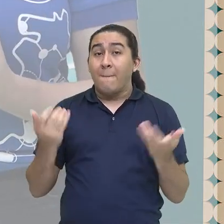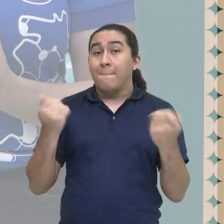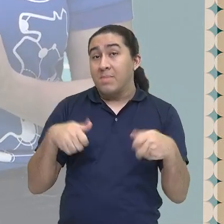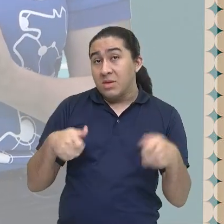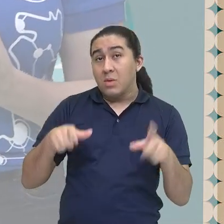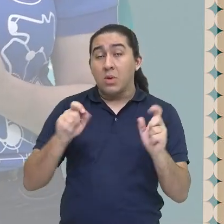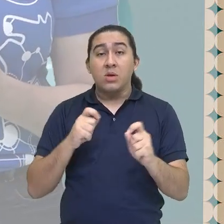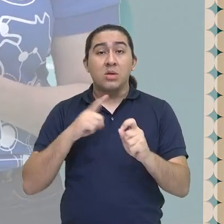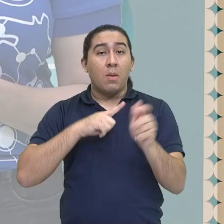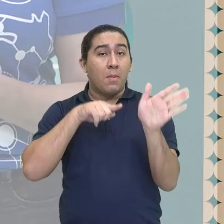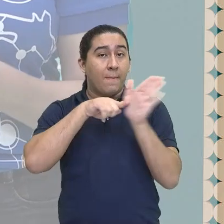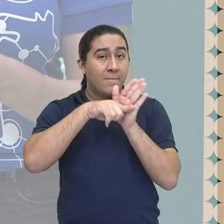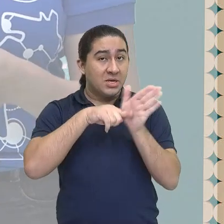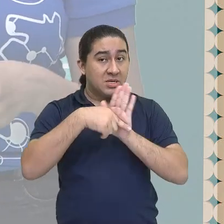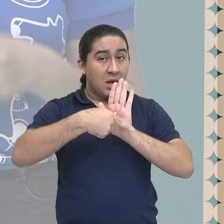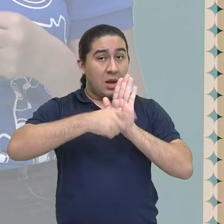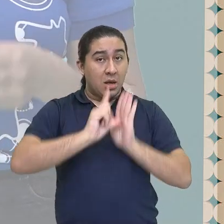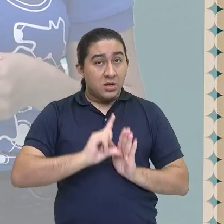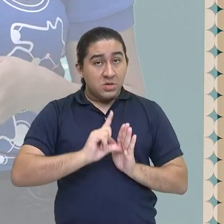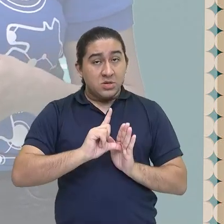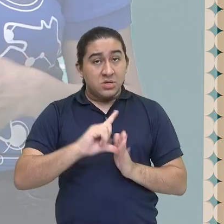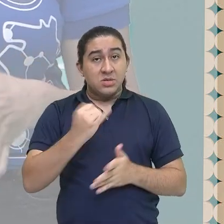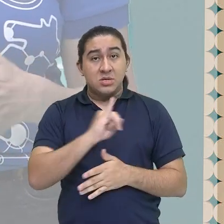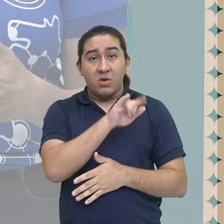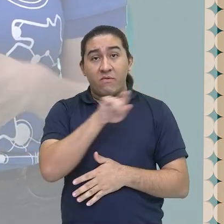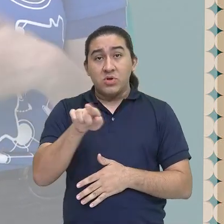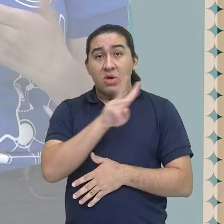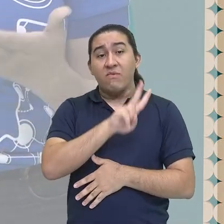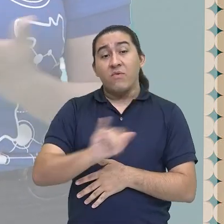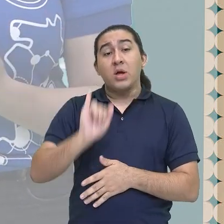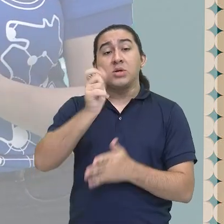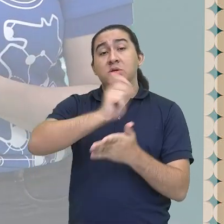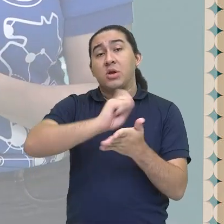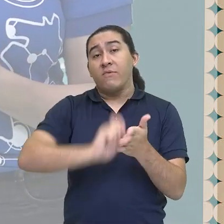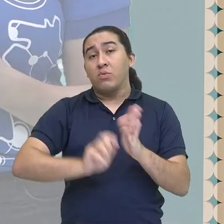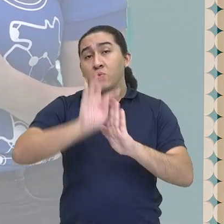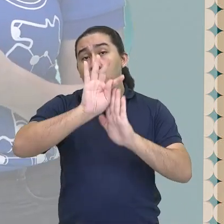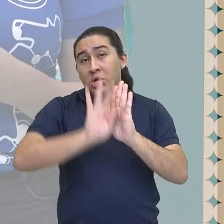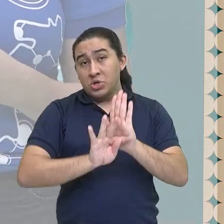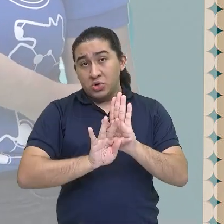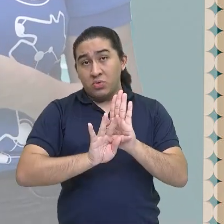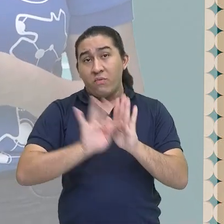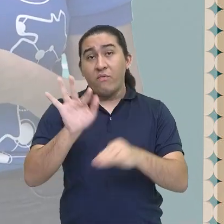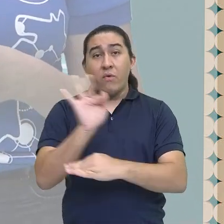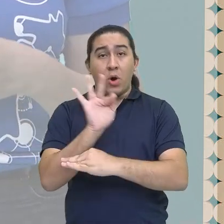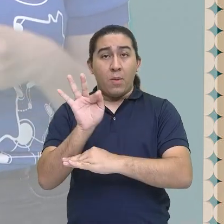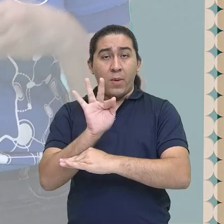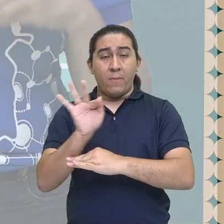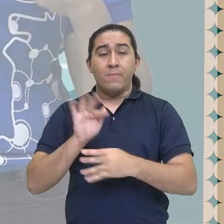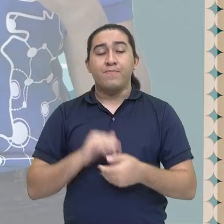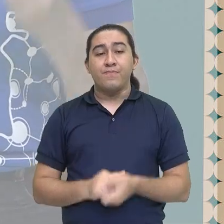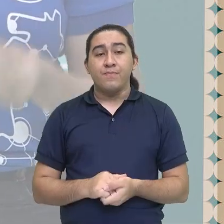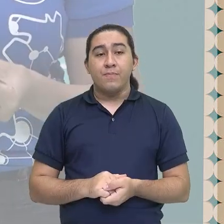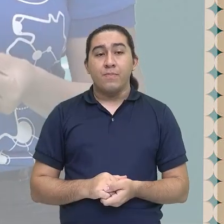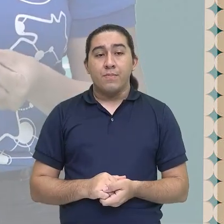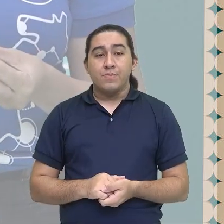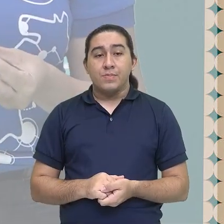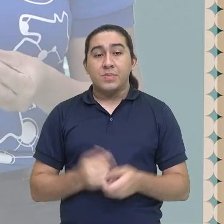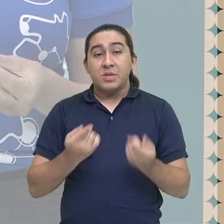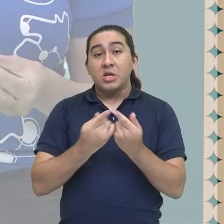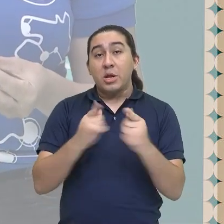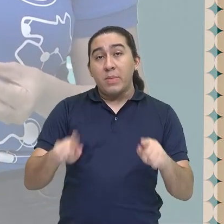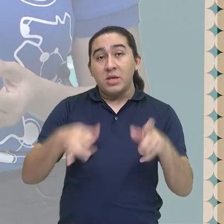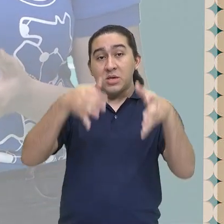essa pesquisa na hora que você for, né, escrever um texto mais formal. A gramática